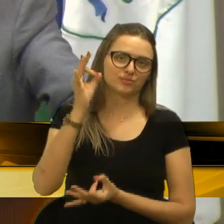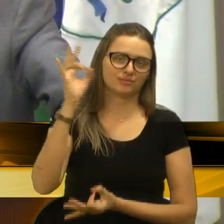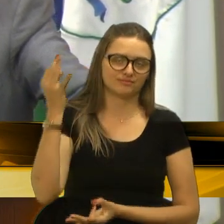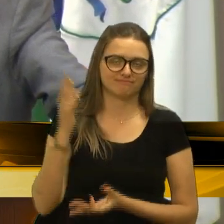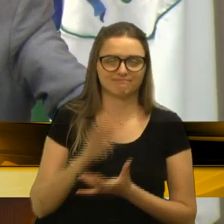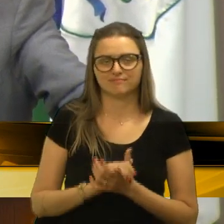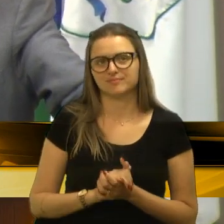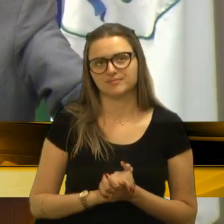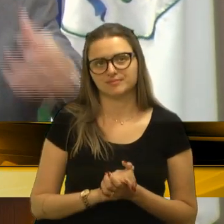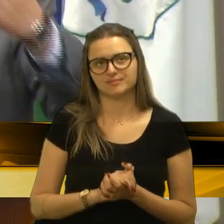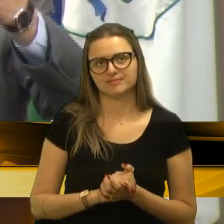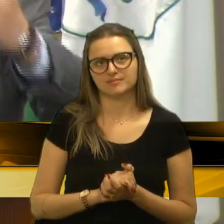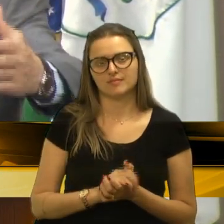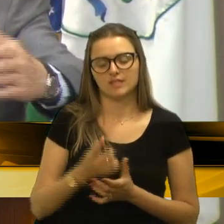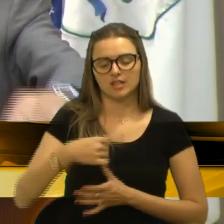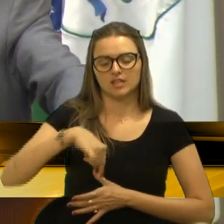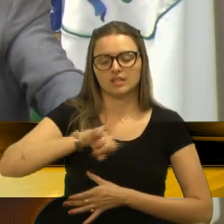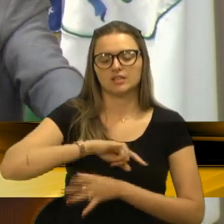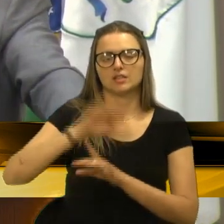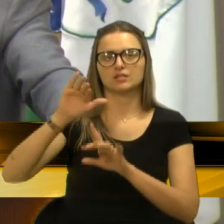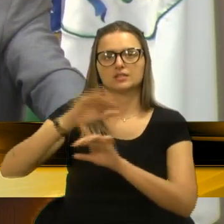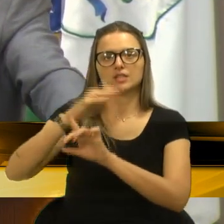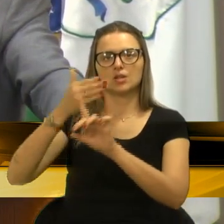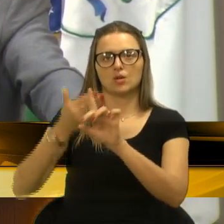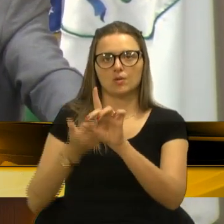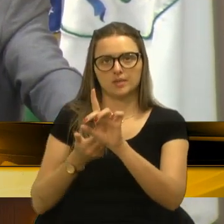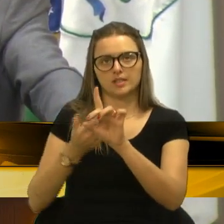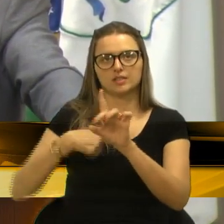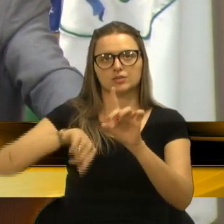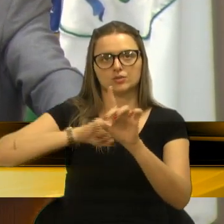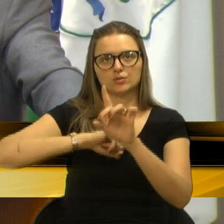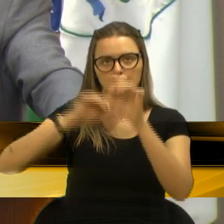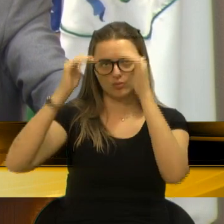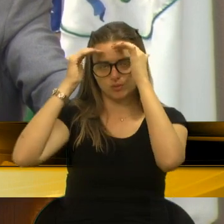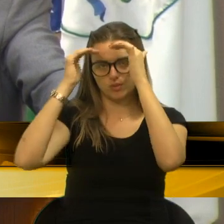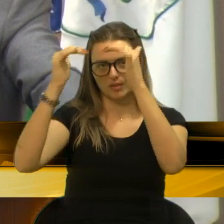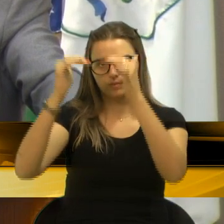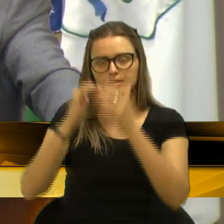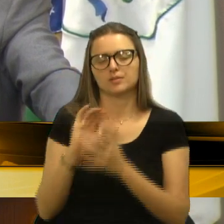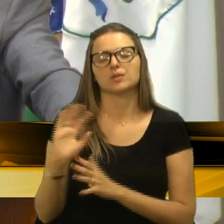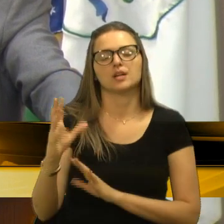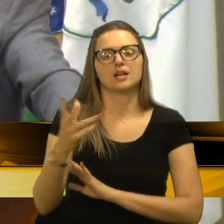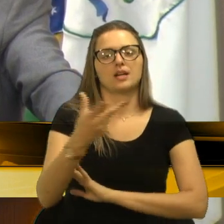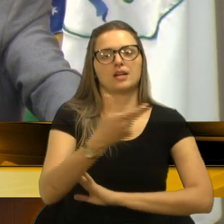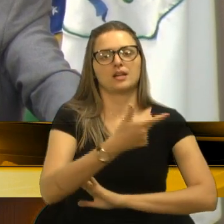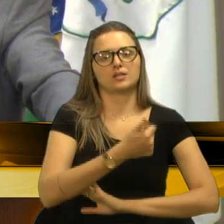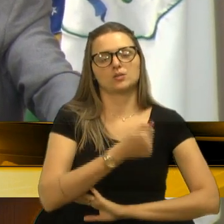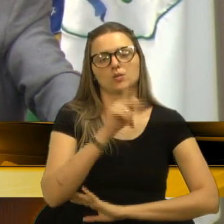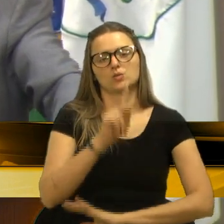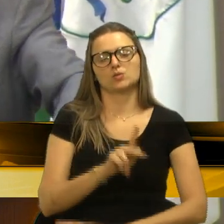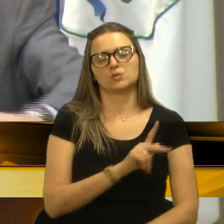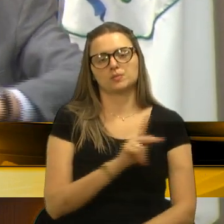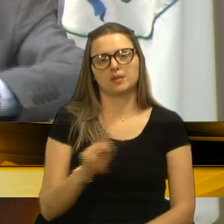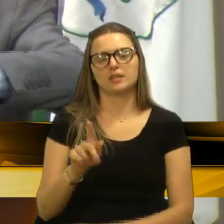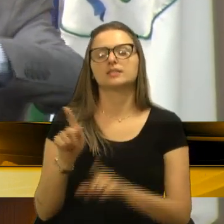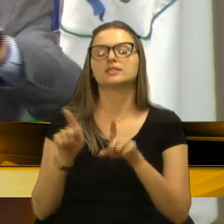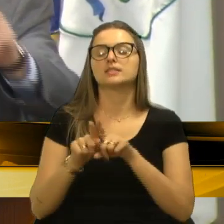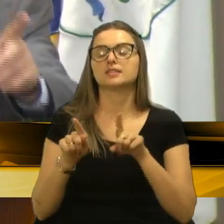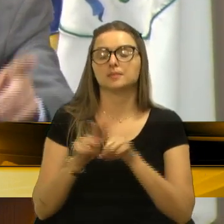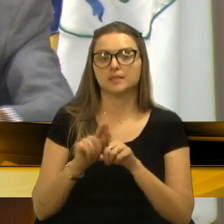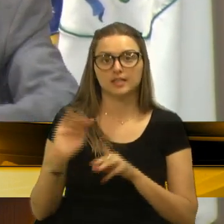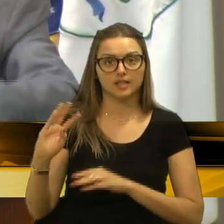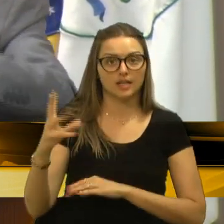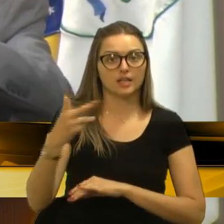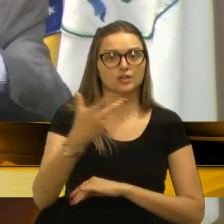Então, nossa homenagem, nosso respeito a todos os freis capuchinhos, mas acima de tudo a todos